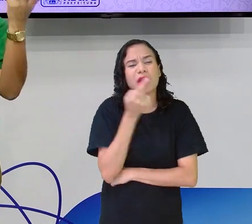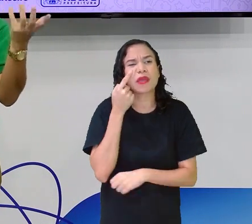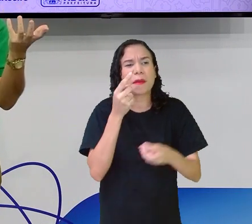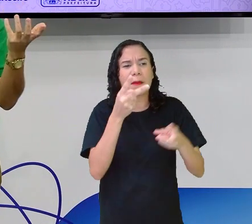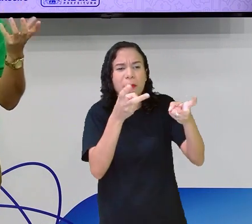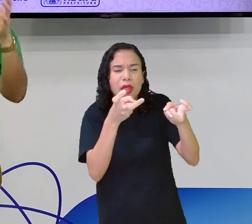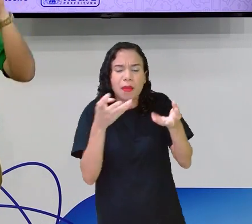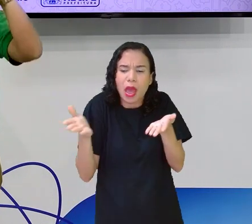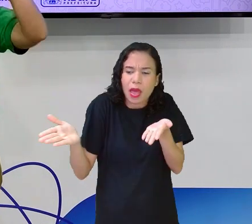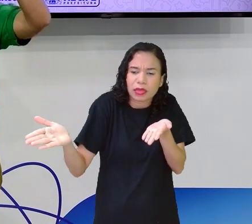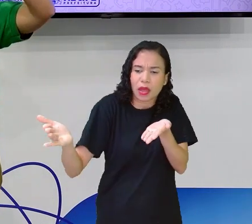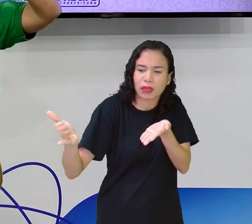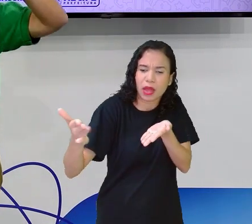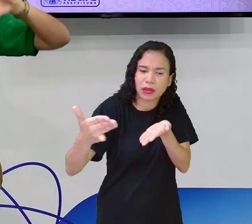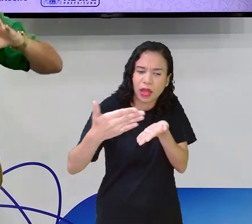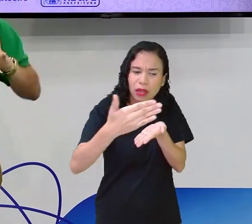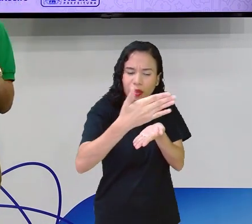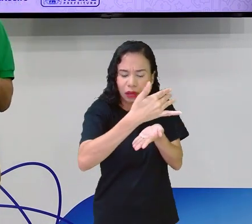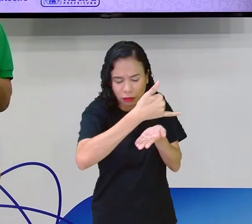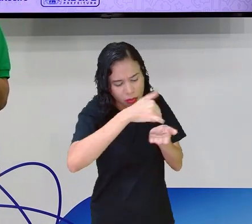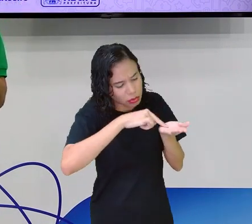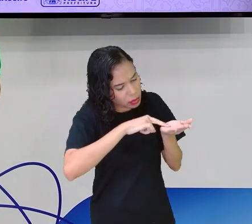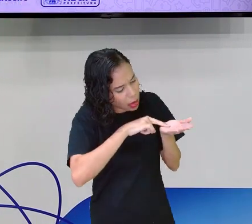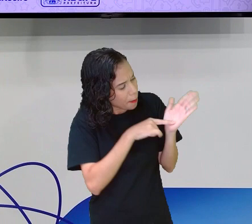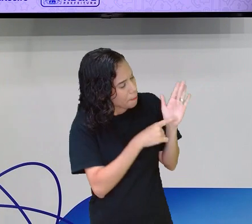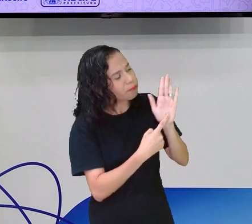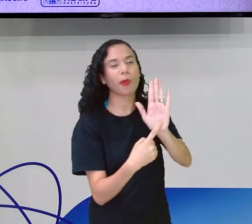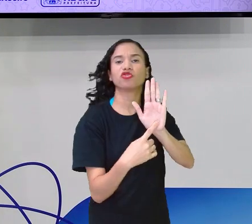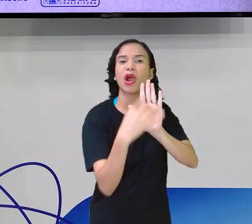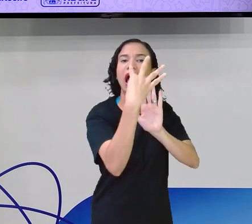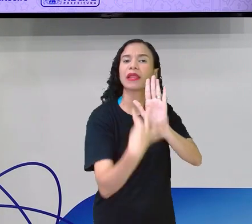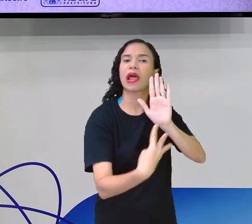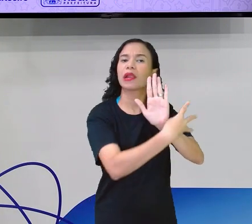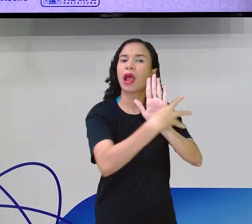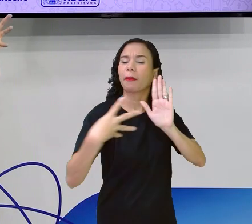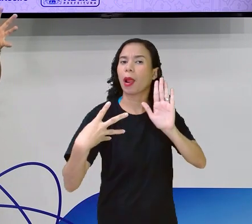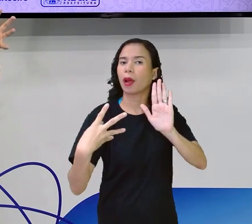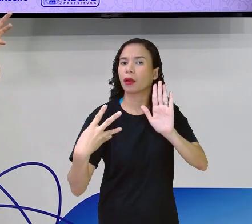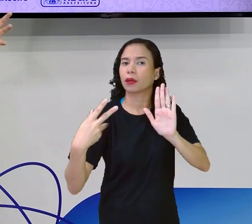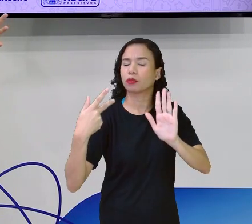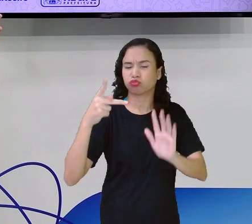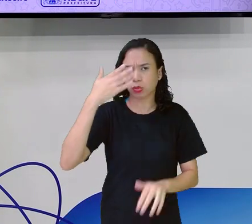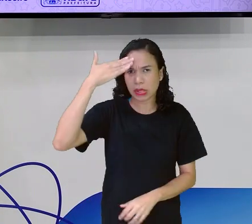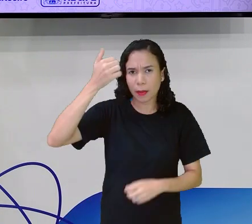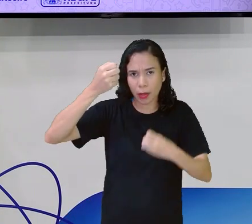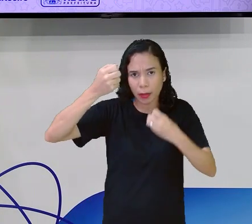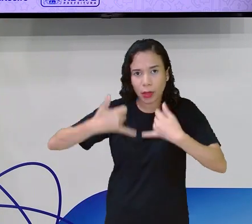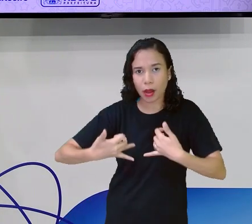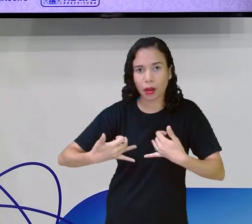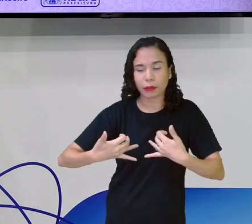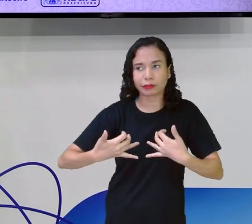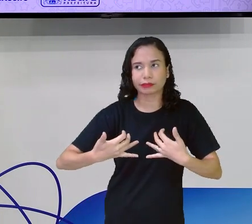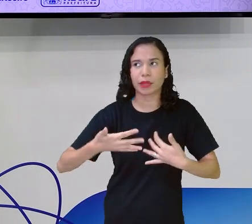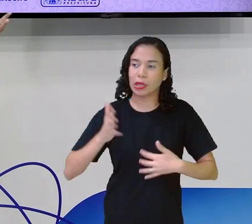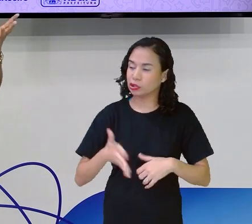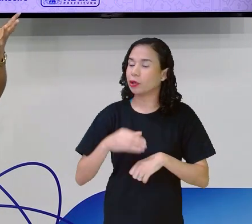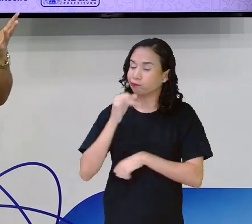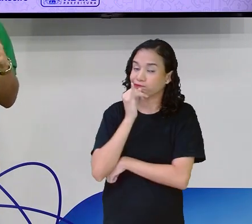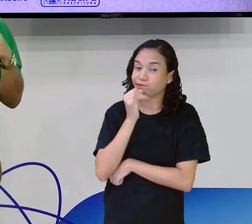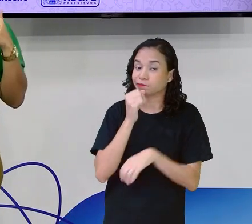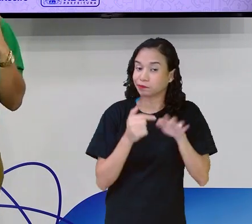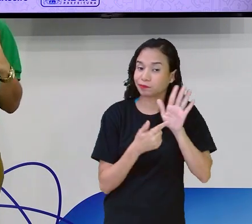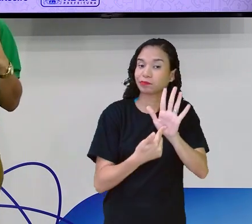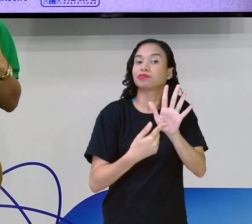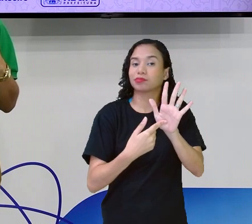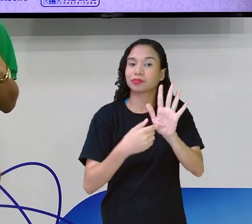de dados para representar em uma tabela? Você saberia me dizer? Eu já dei vários exemplos